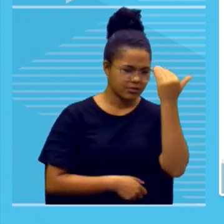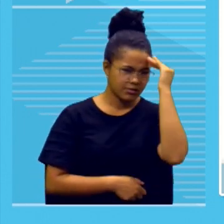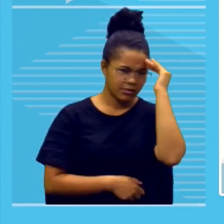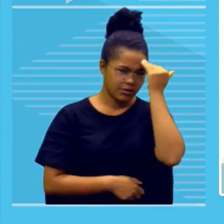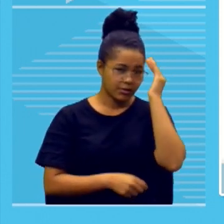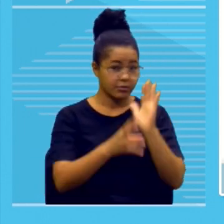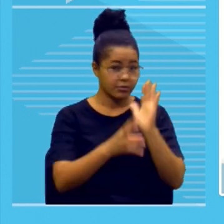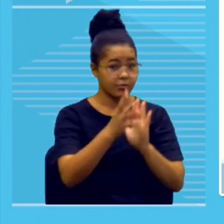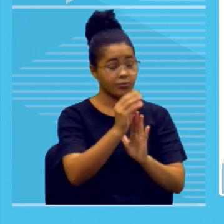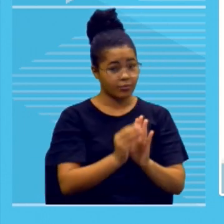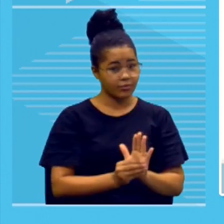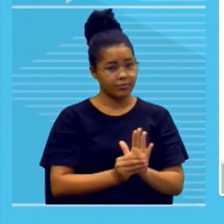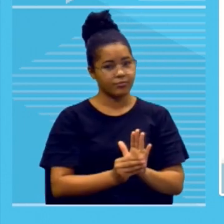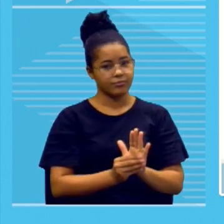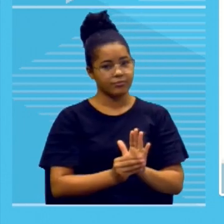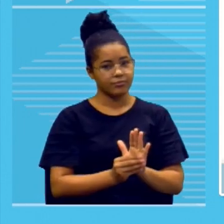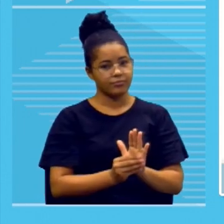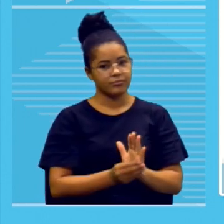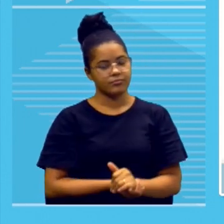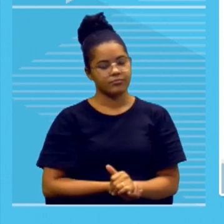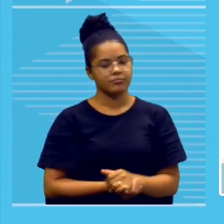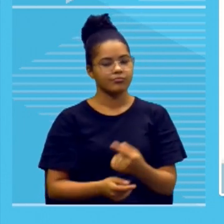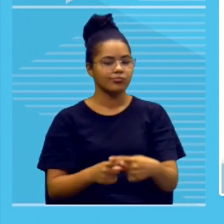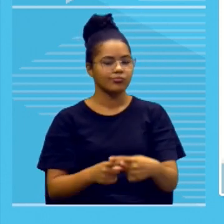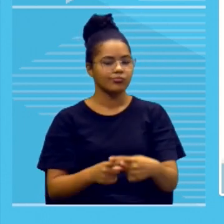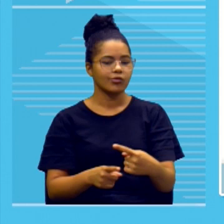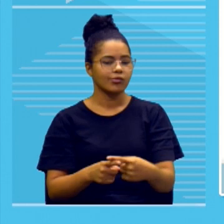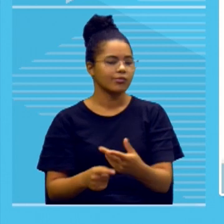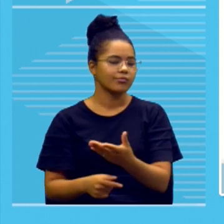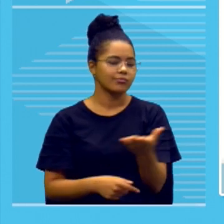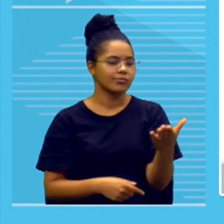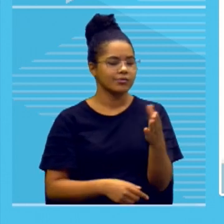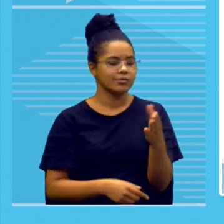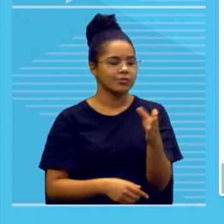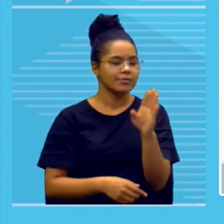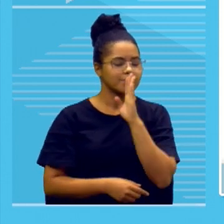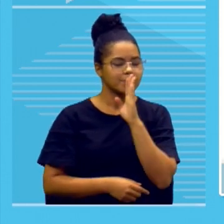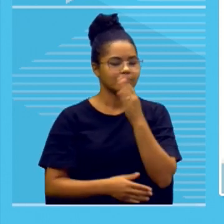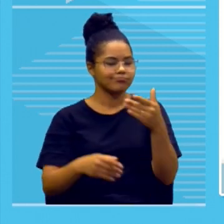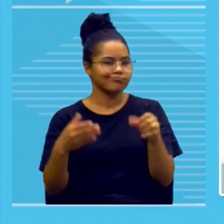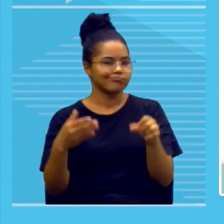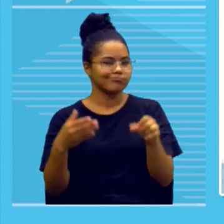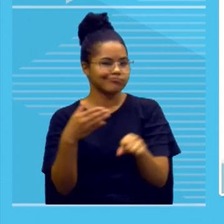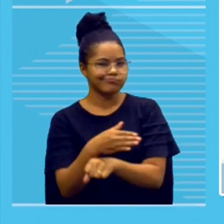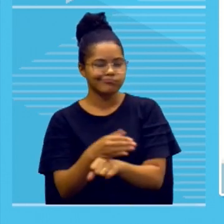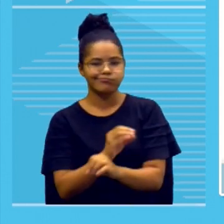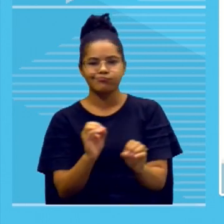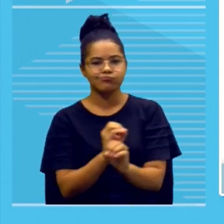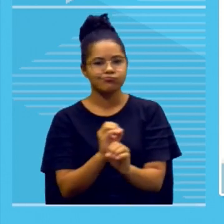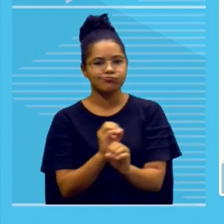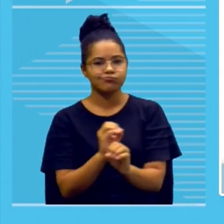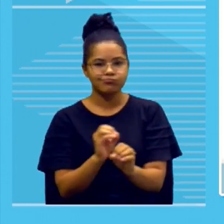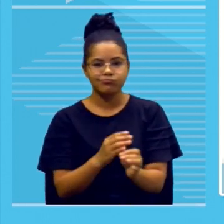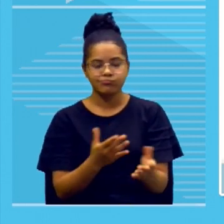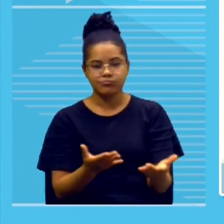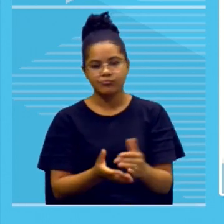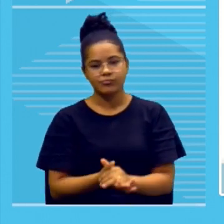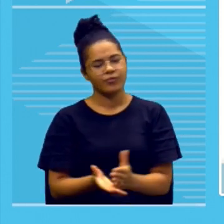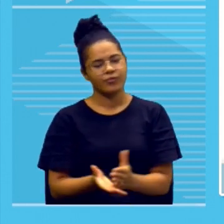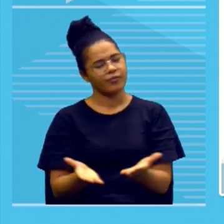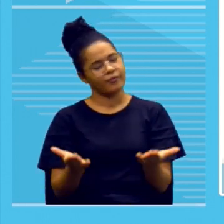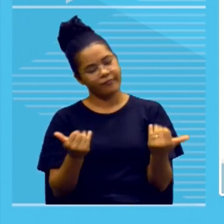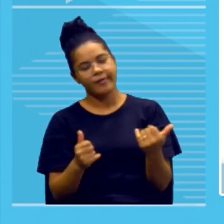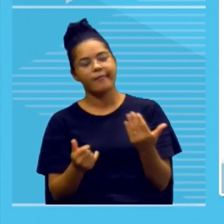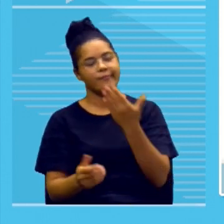compreender? Hein? Vocês não falam? Estou aqui querendo que vocês participem. Vamos, meus amadinhos,